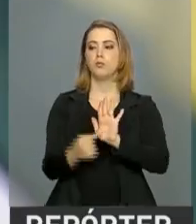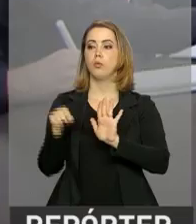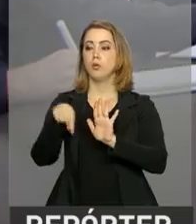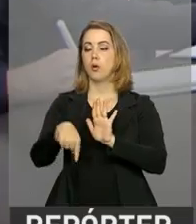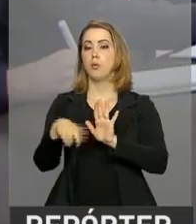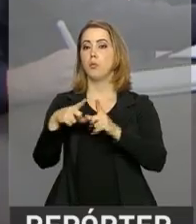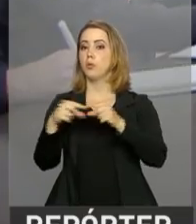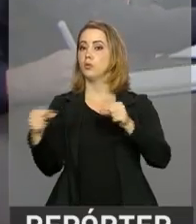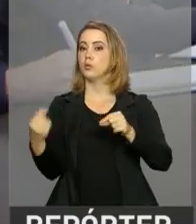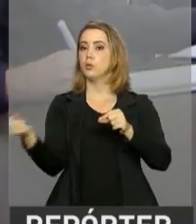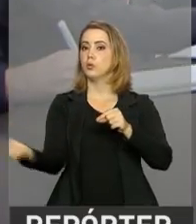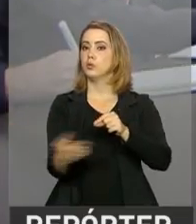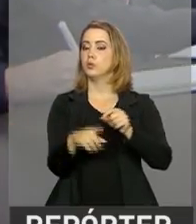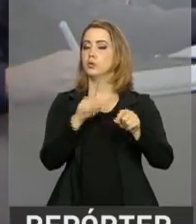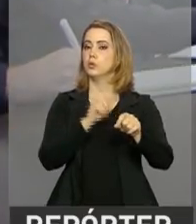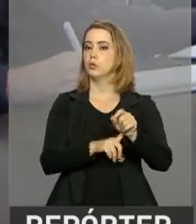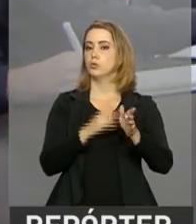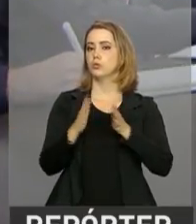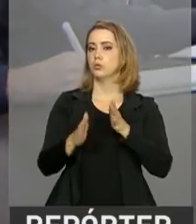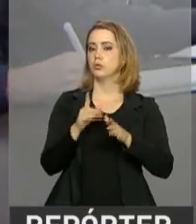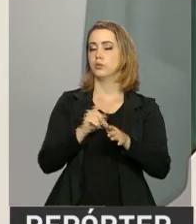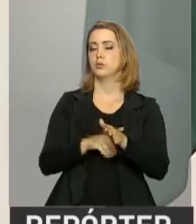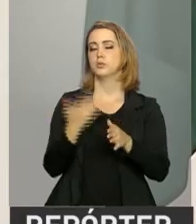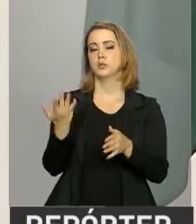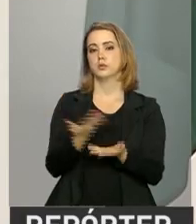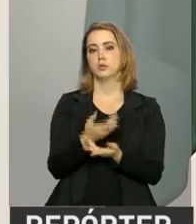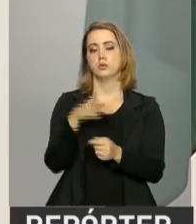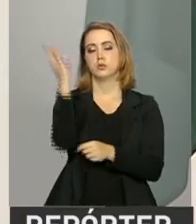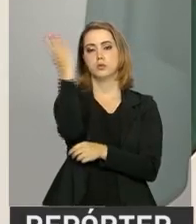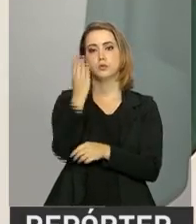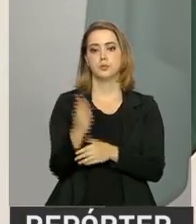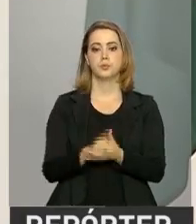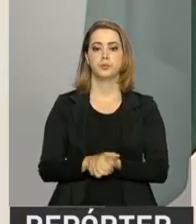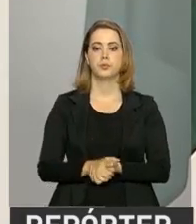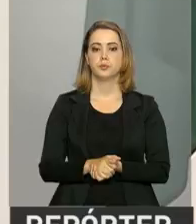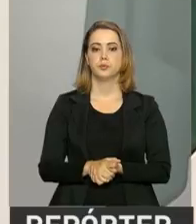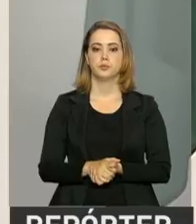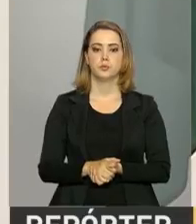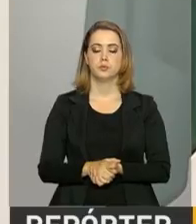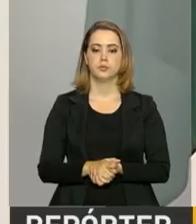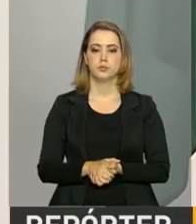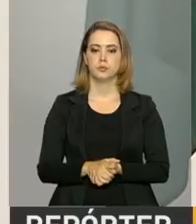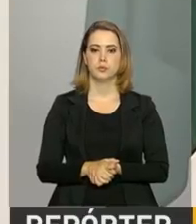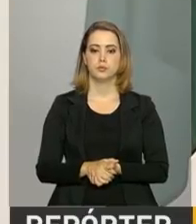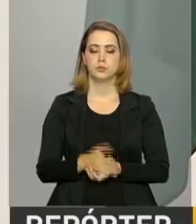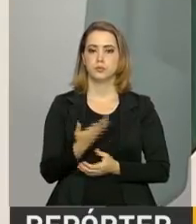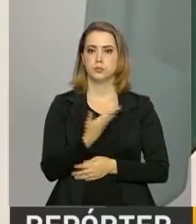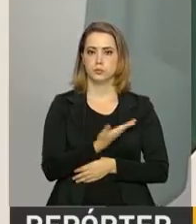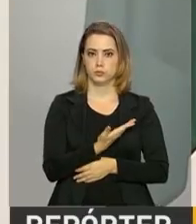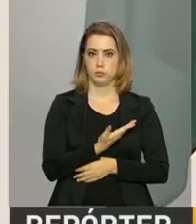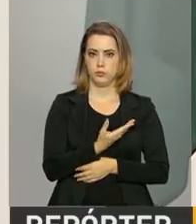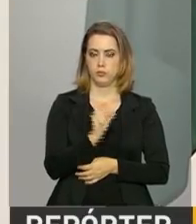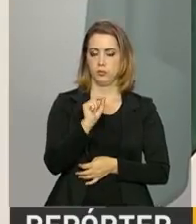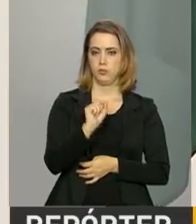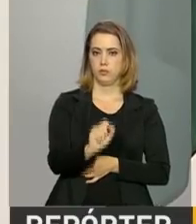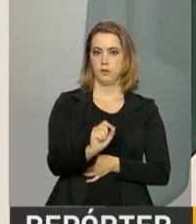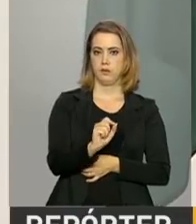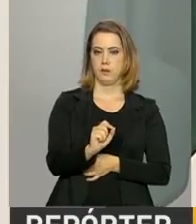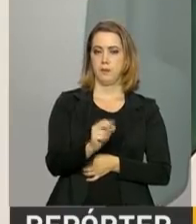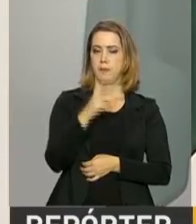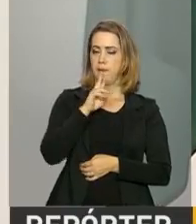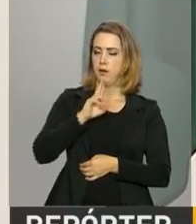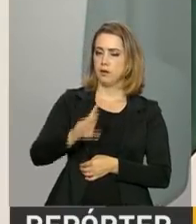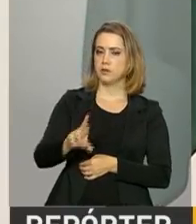o novo momento pelo qual passa o país. O que deve ser o resultado, eu acho,